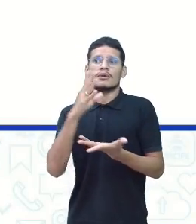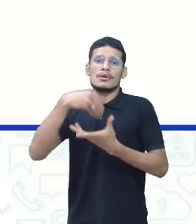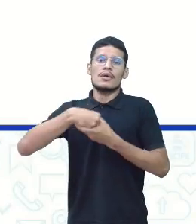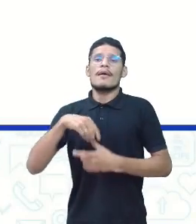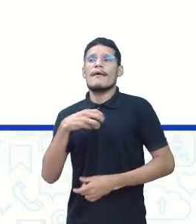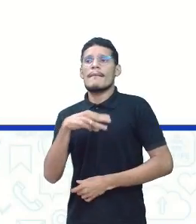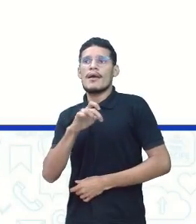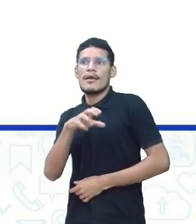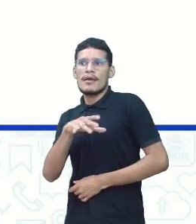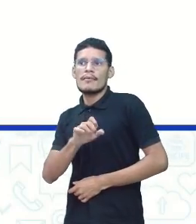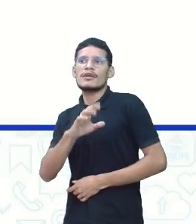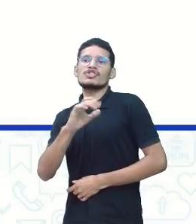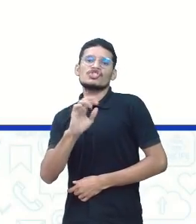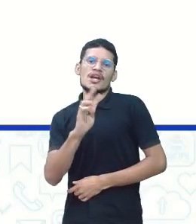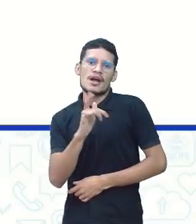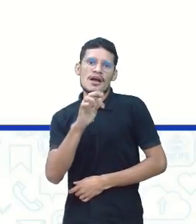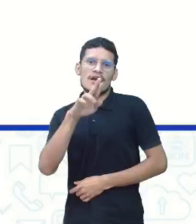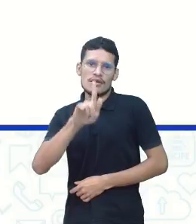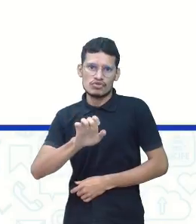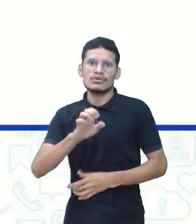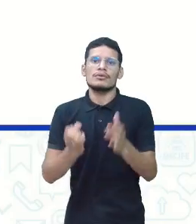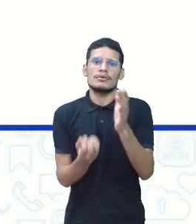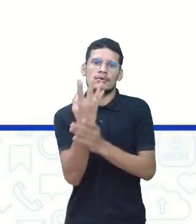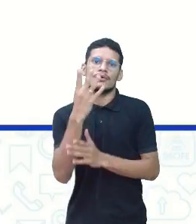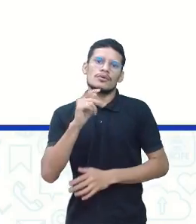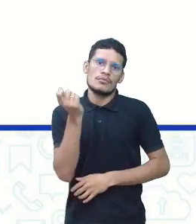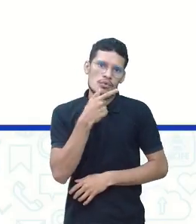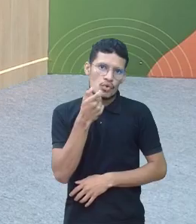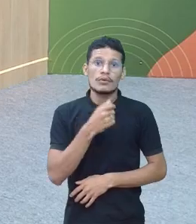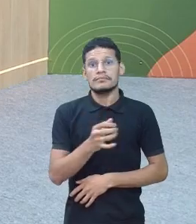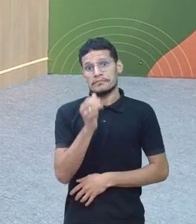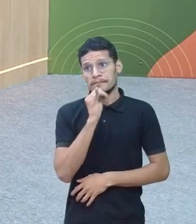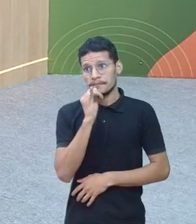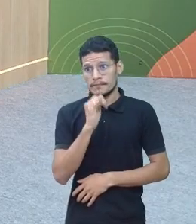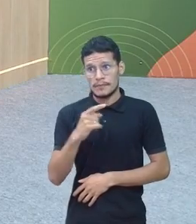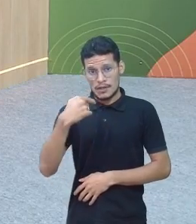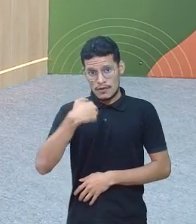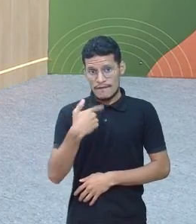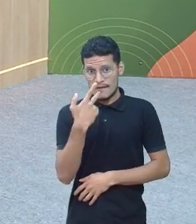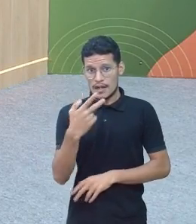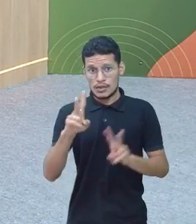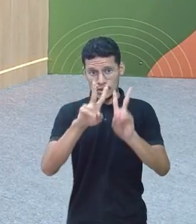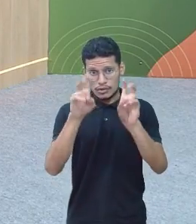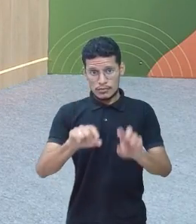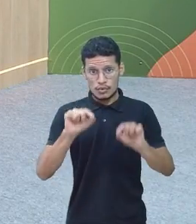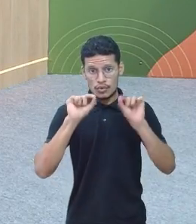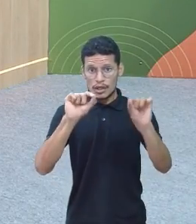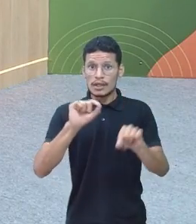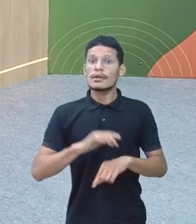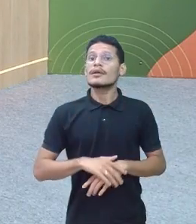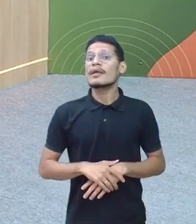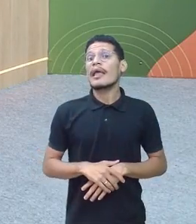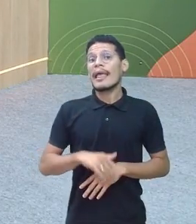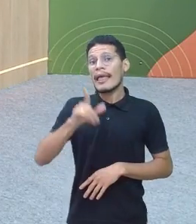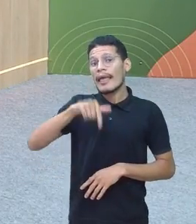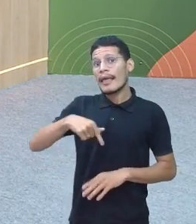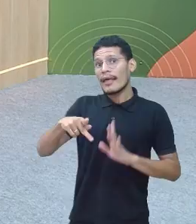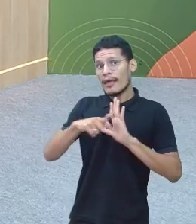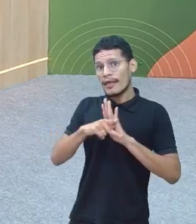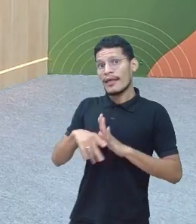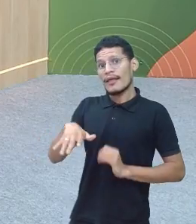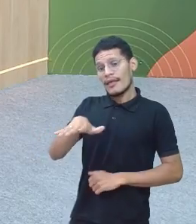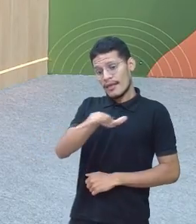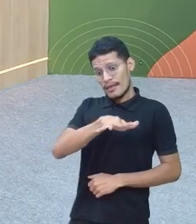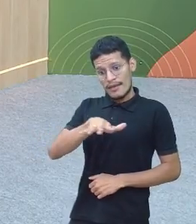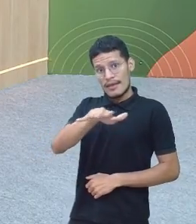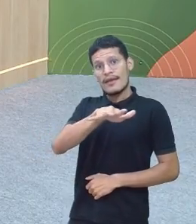para produzir humor? A gente sabe que quando a gente fala de memes e charges, a primeira ideia que a gente tem à mente é que é uma abordagem que